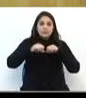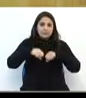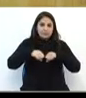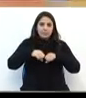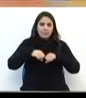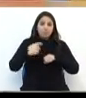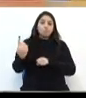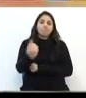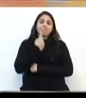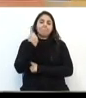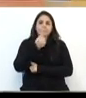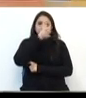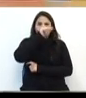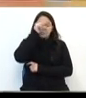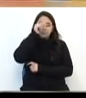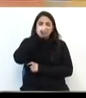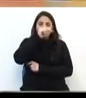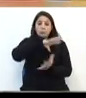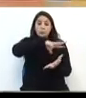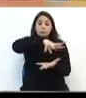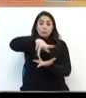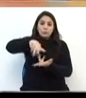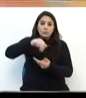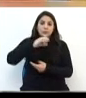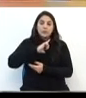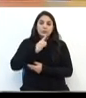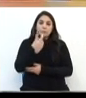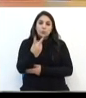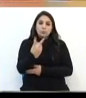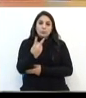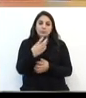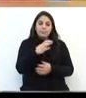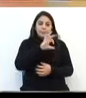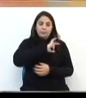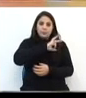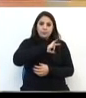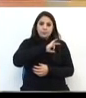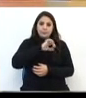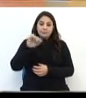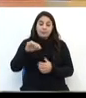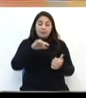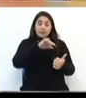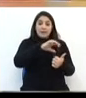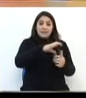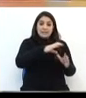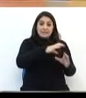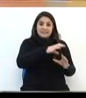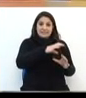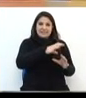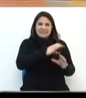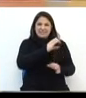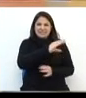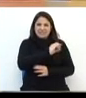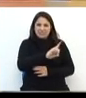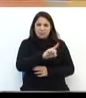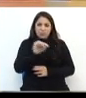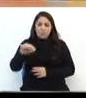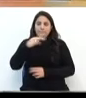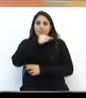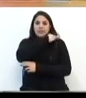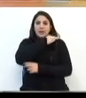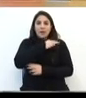único no mundo, onde nós temos duas polícias, uma polícia civil e uma polícia militar, onde cada uma faz